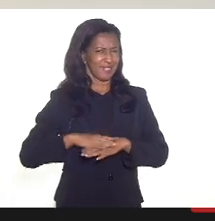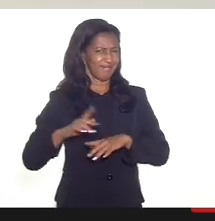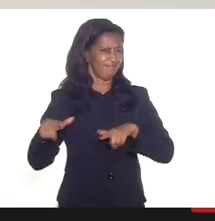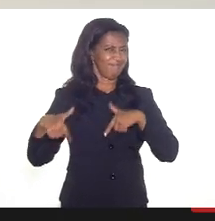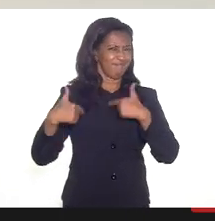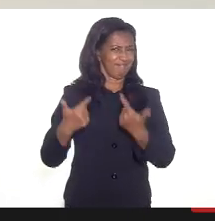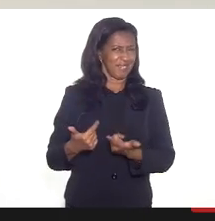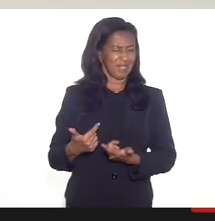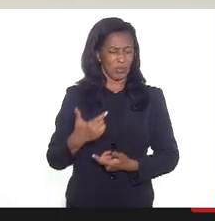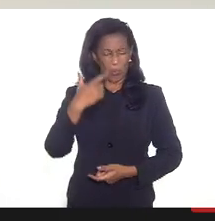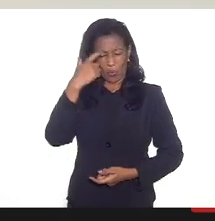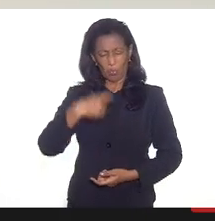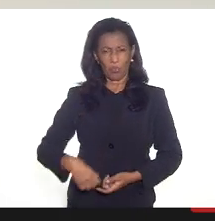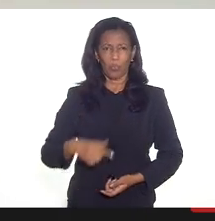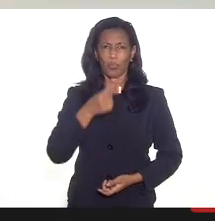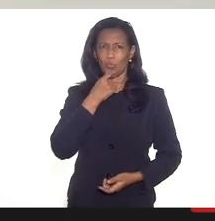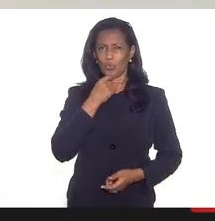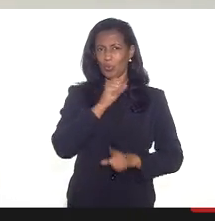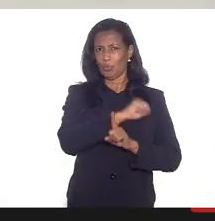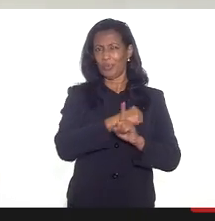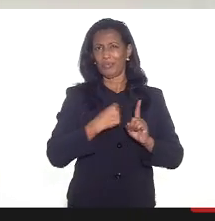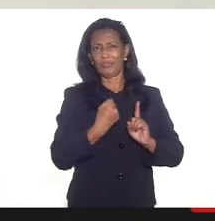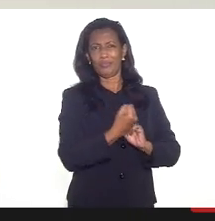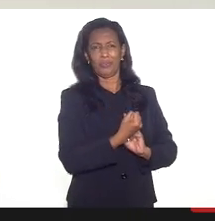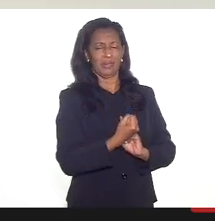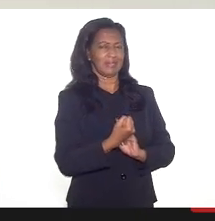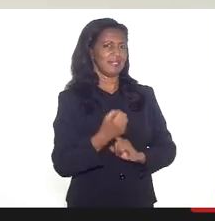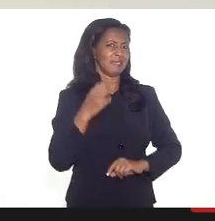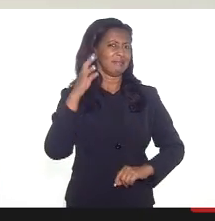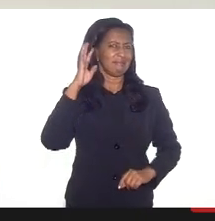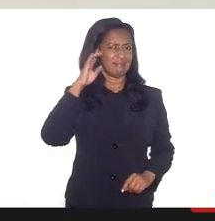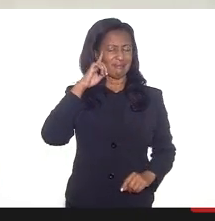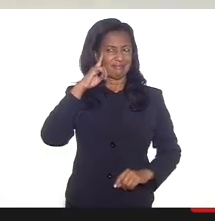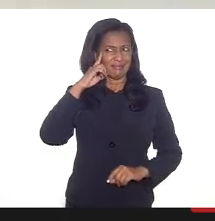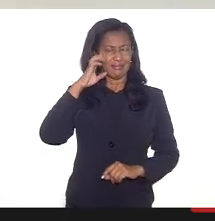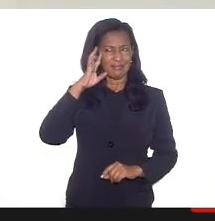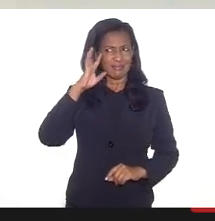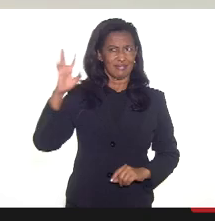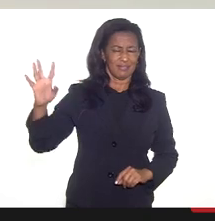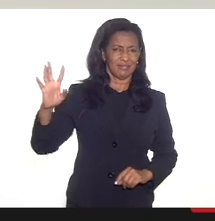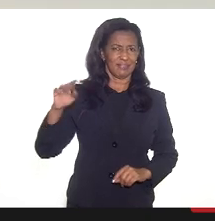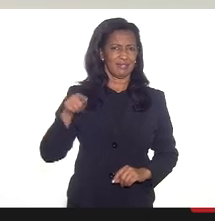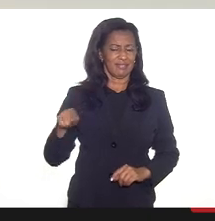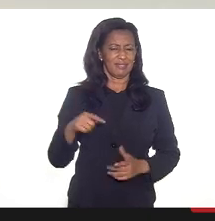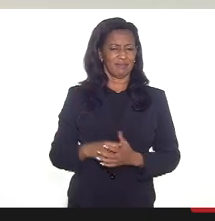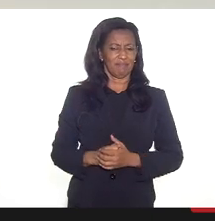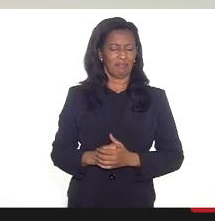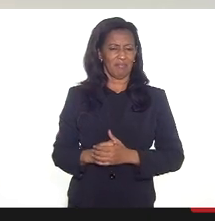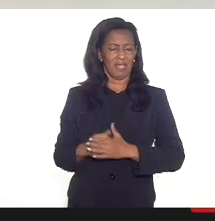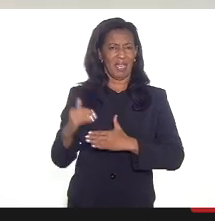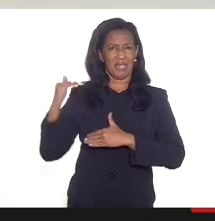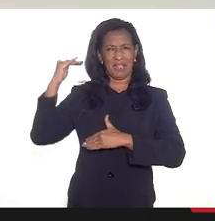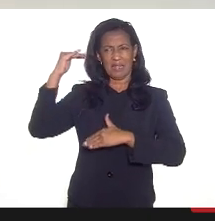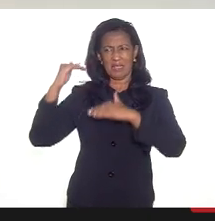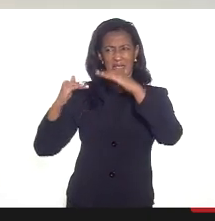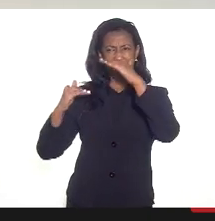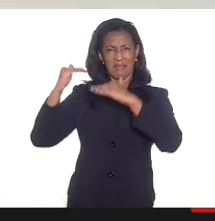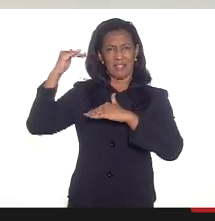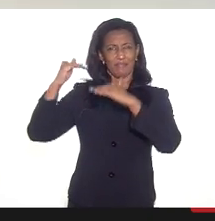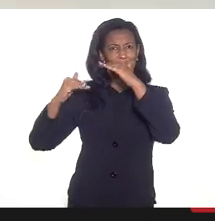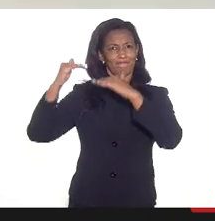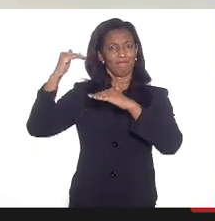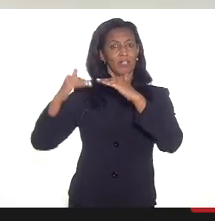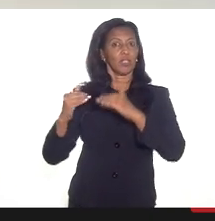esse comportamento dos homens na nossa sociedade, refletem essas relações hierárquicas de poder que